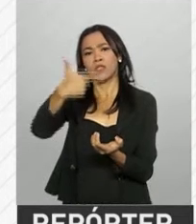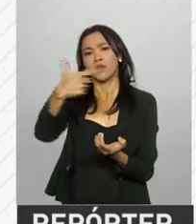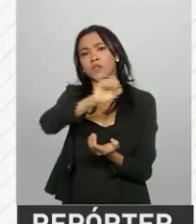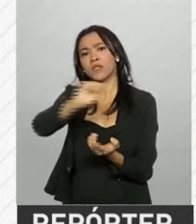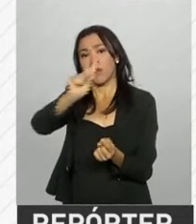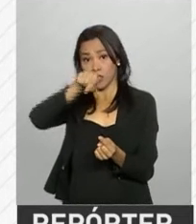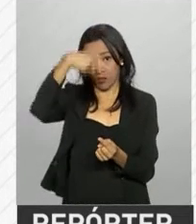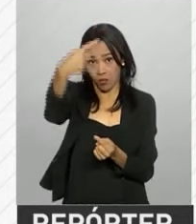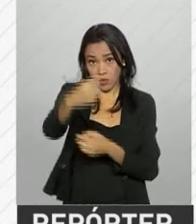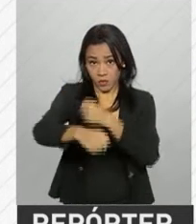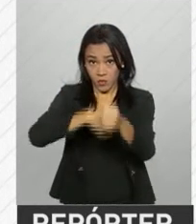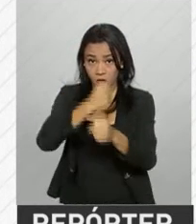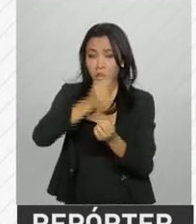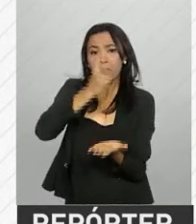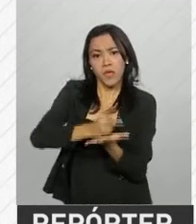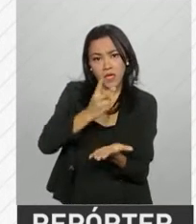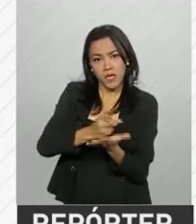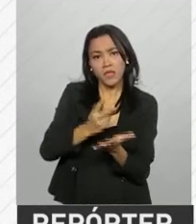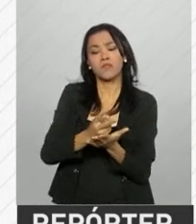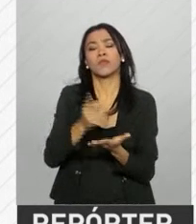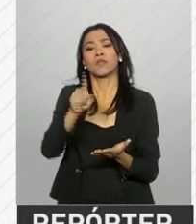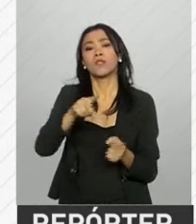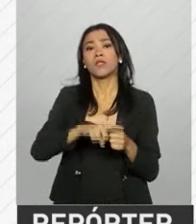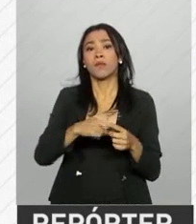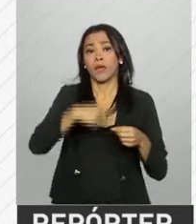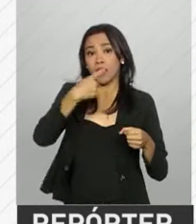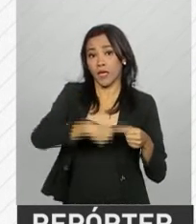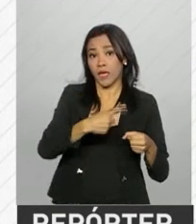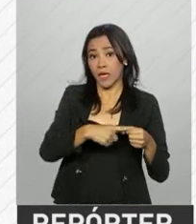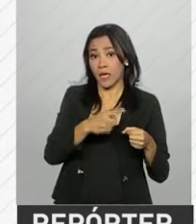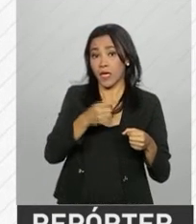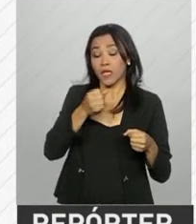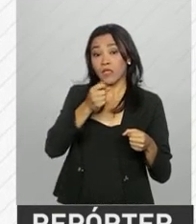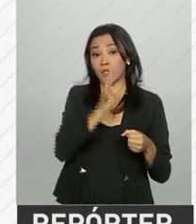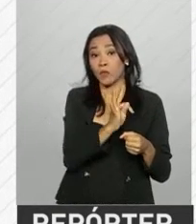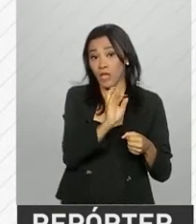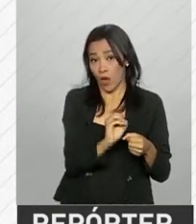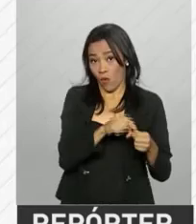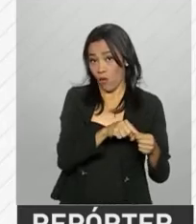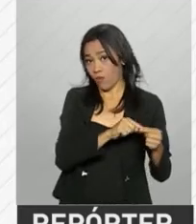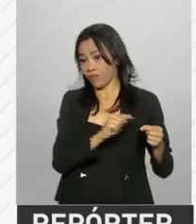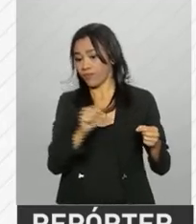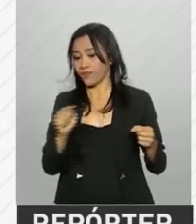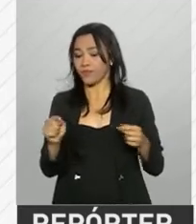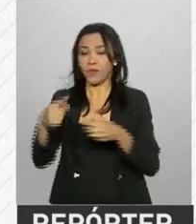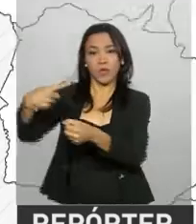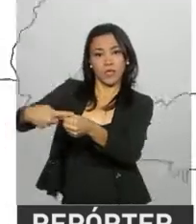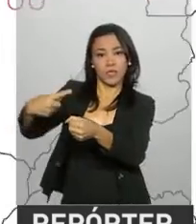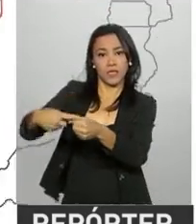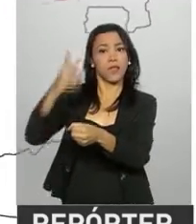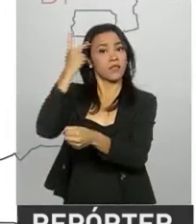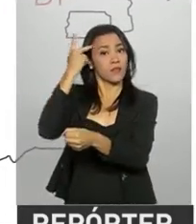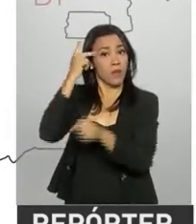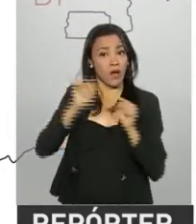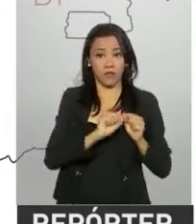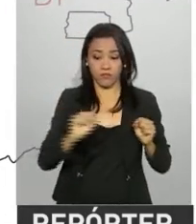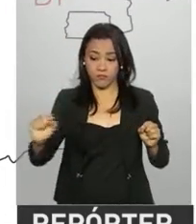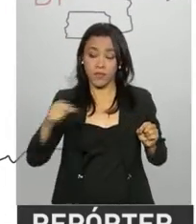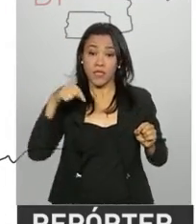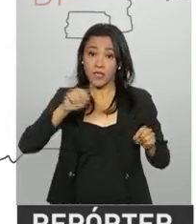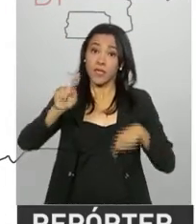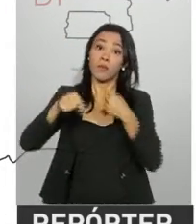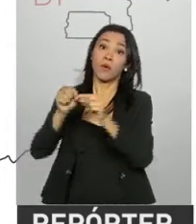mesmo prazo para o leilão das ferrovias que ligam Porto Nacional no Tocantins a Estrela do Oeste em São Paulo